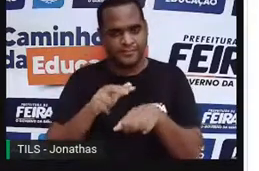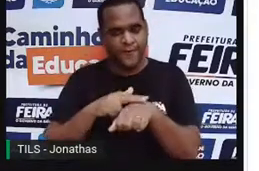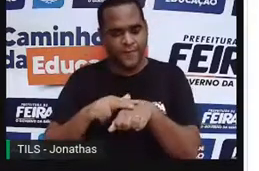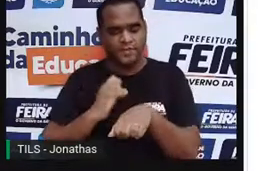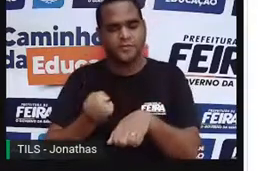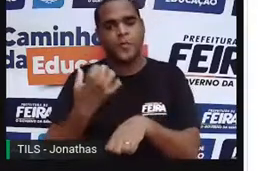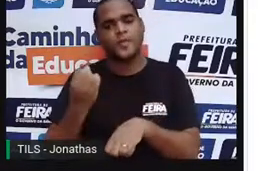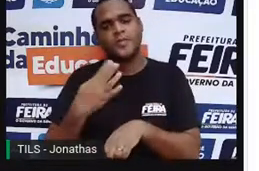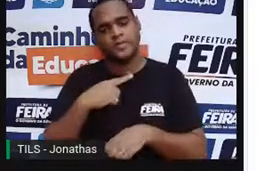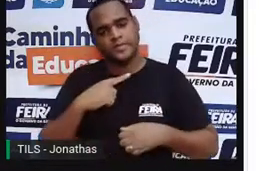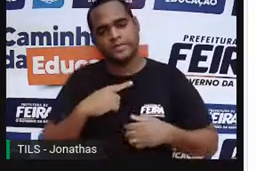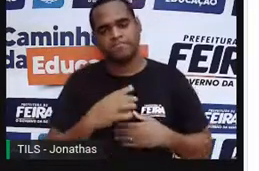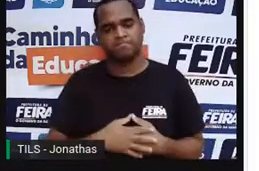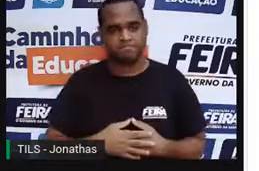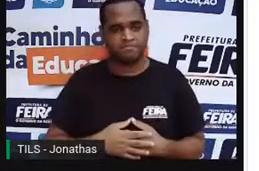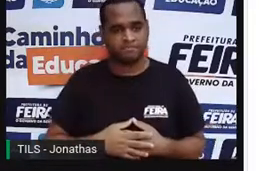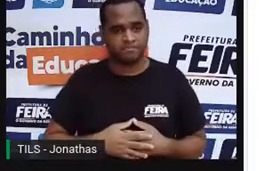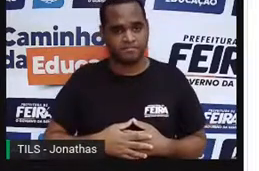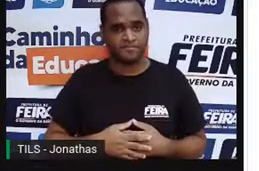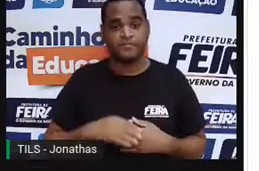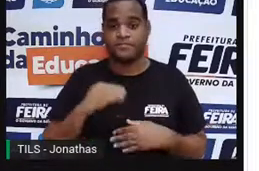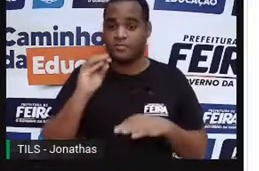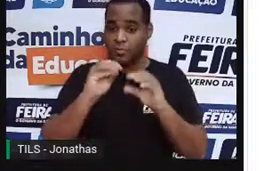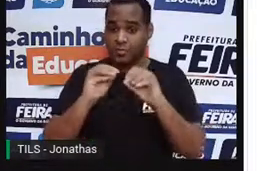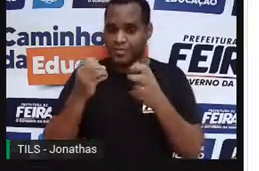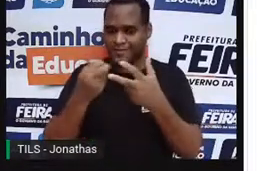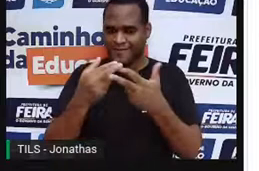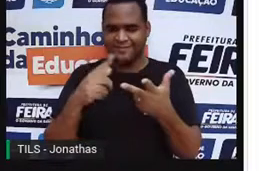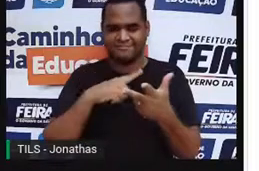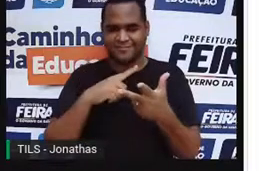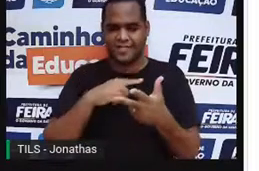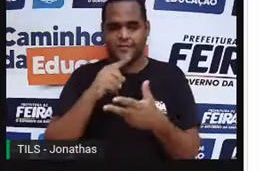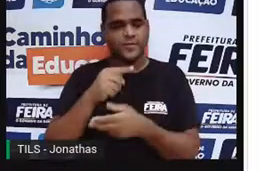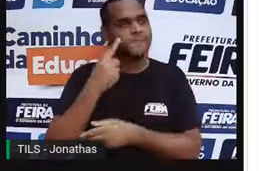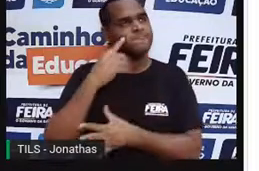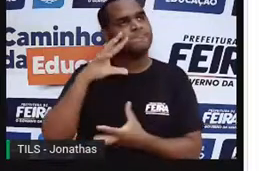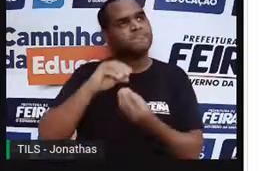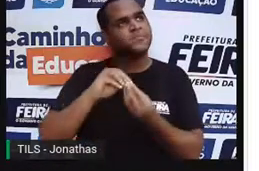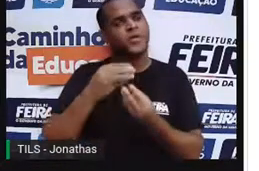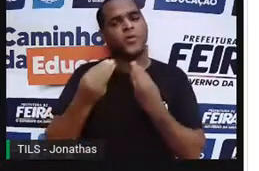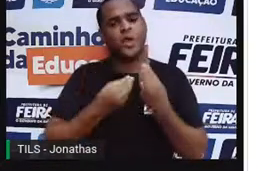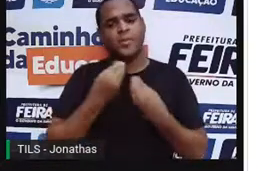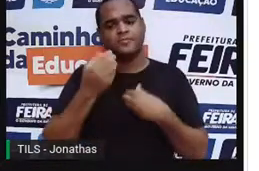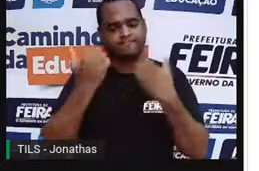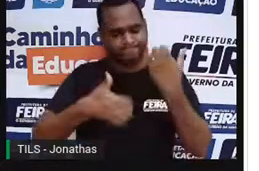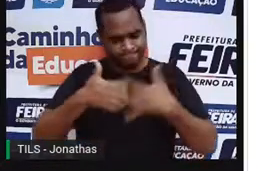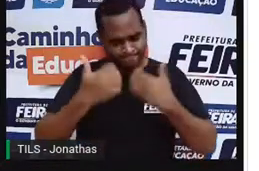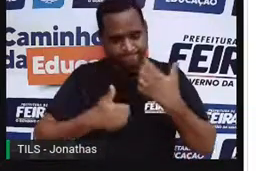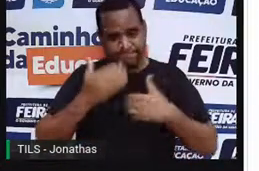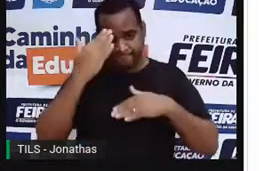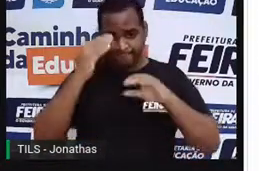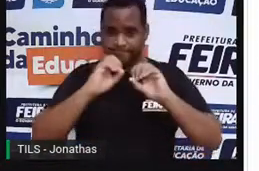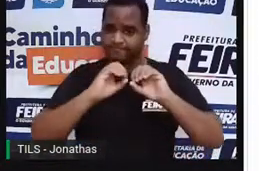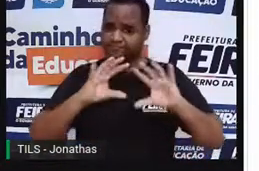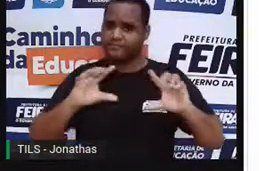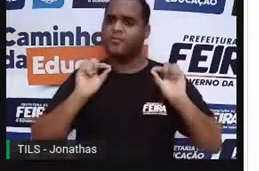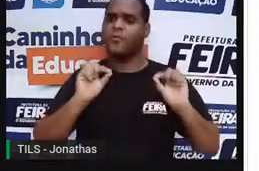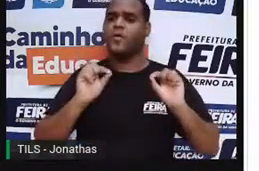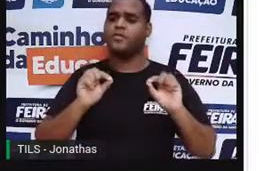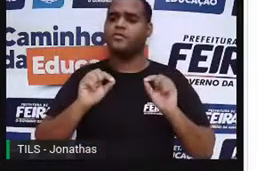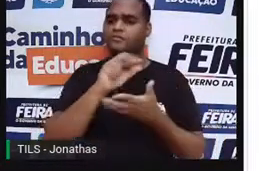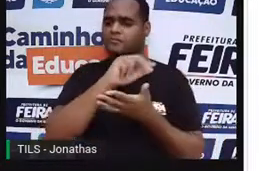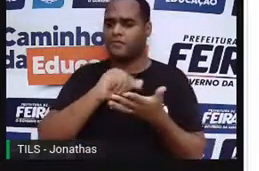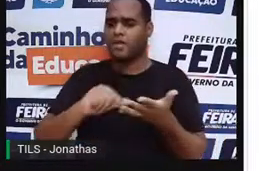não vou colocando aqui olha só Oi e aí você vai tentando descobrir quantas